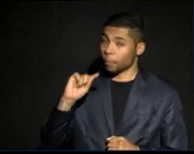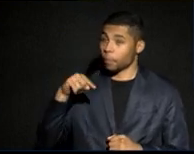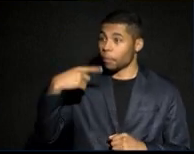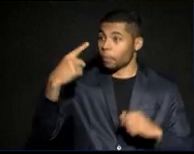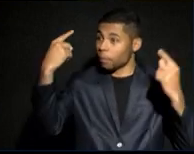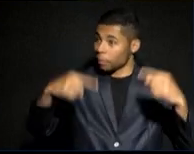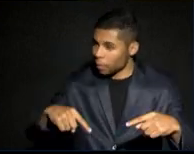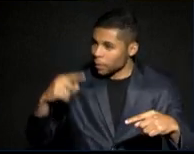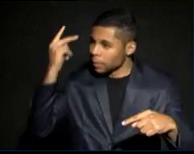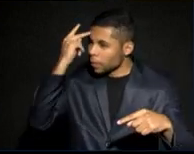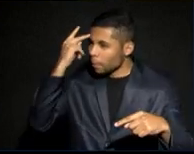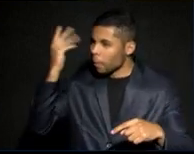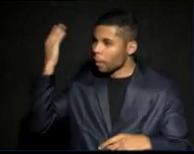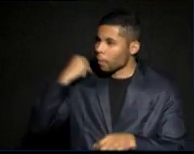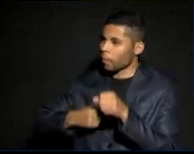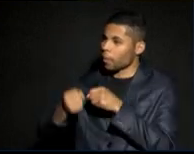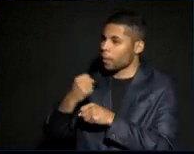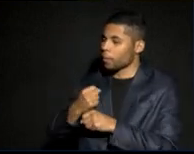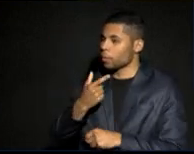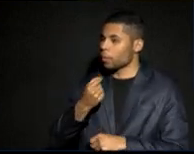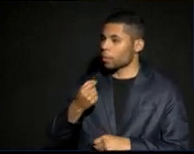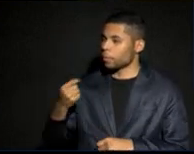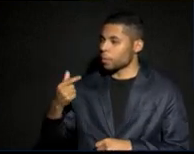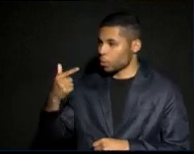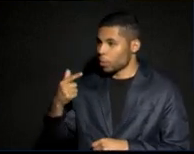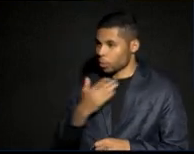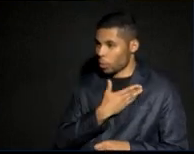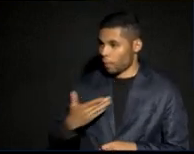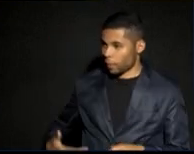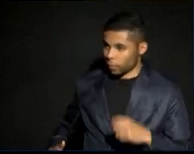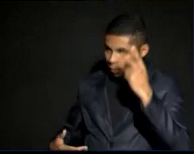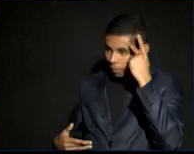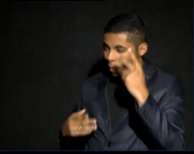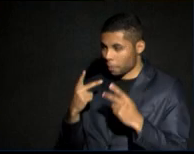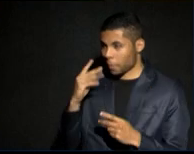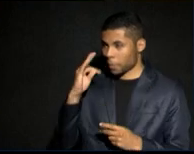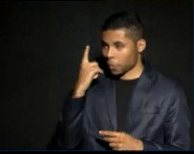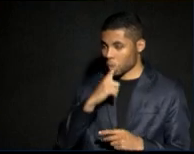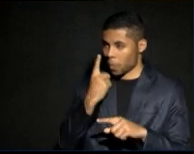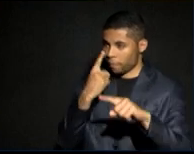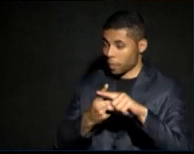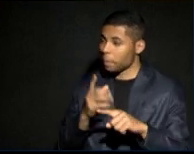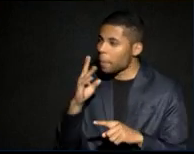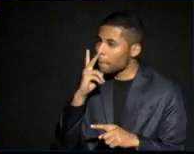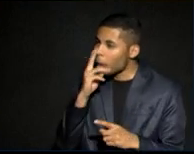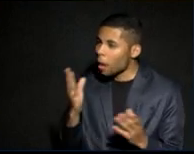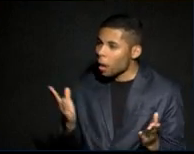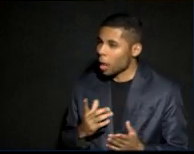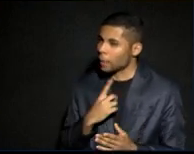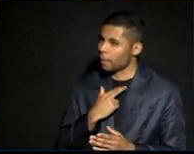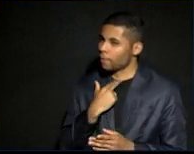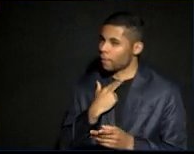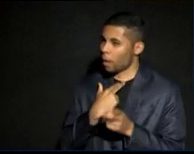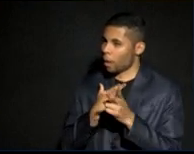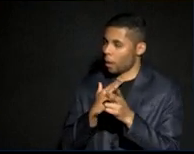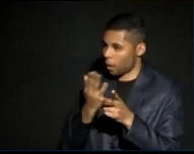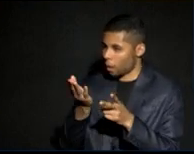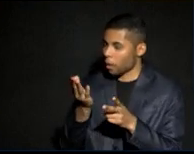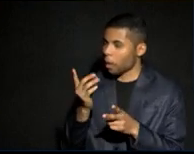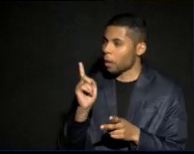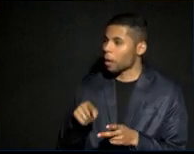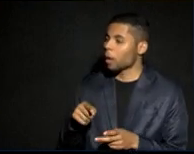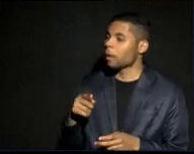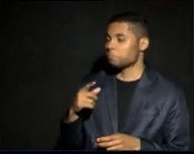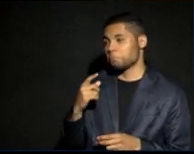em São Oi eslaine 2002 né para o segundo turno de governador em São Paulo Dessa vez parece que a vaga pelo que a gente está